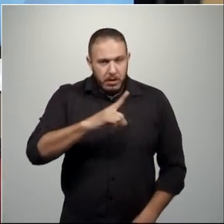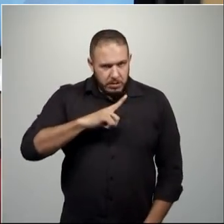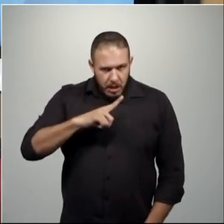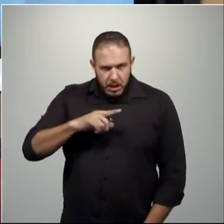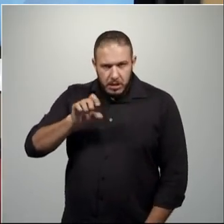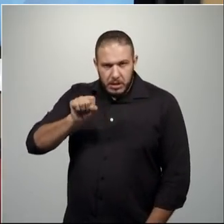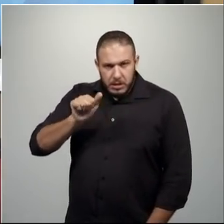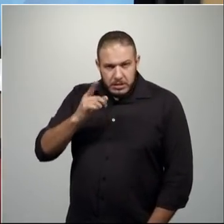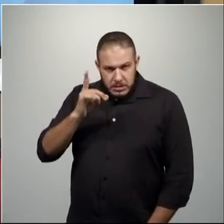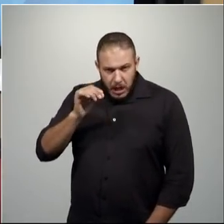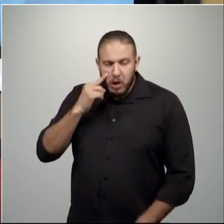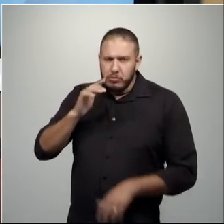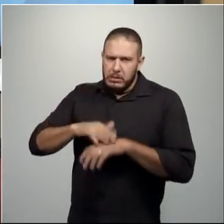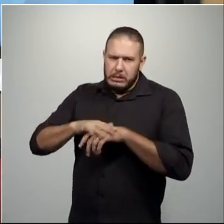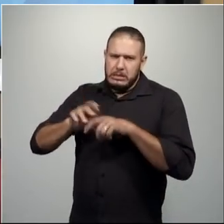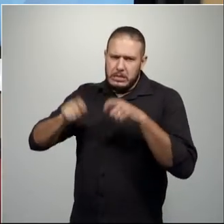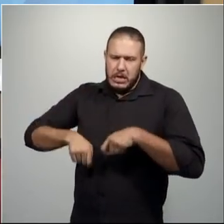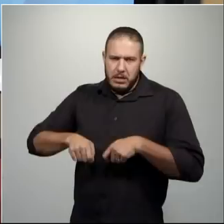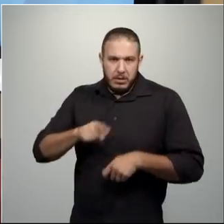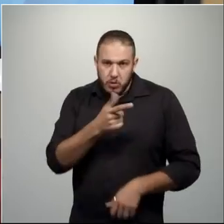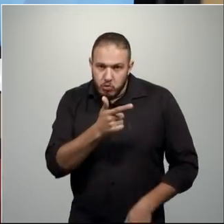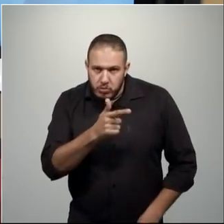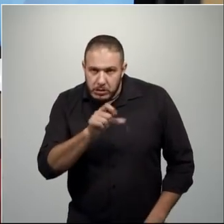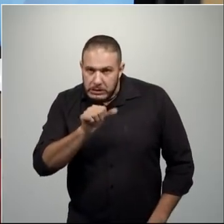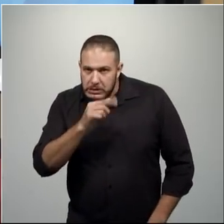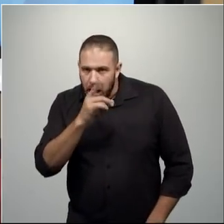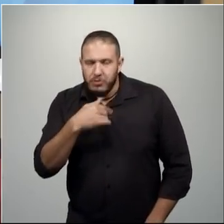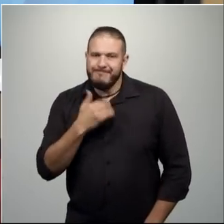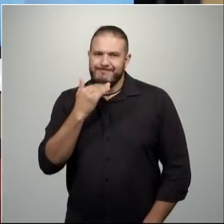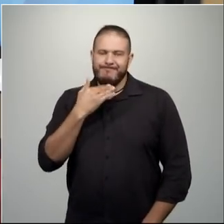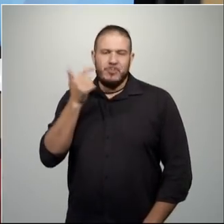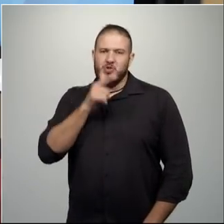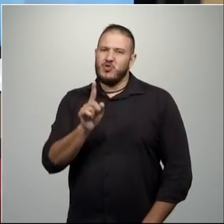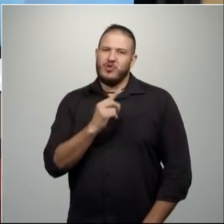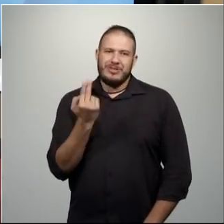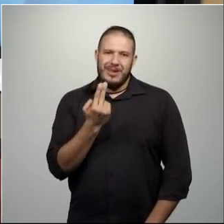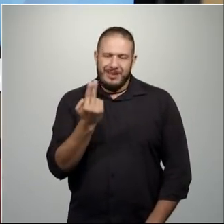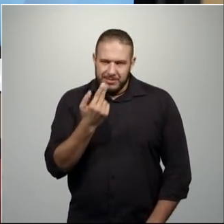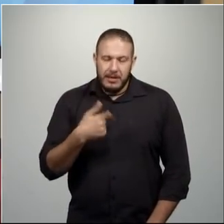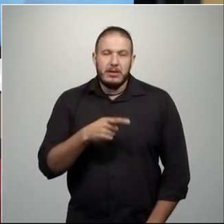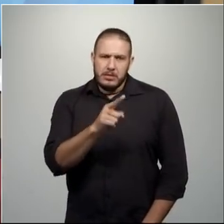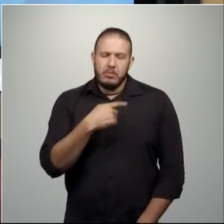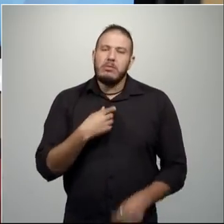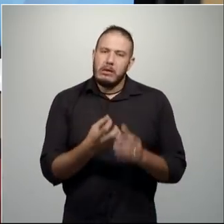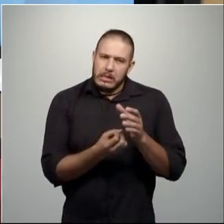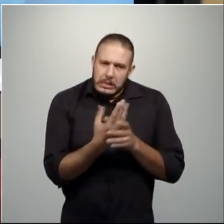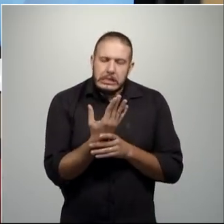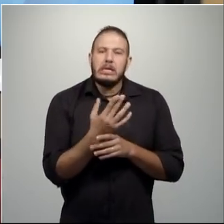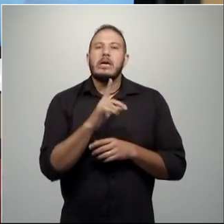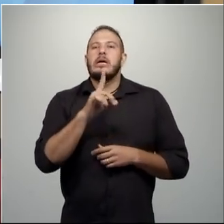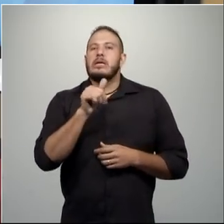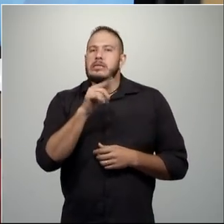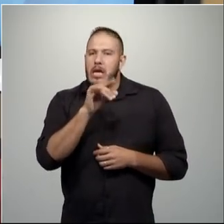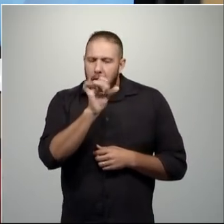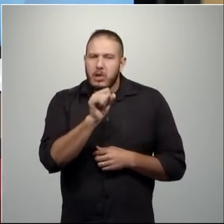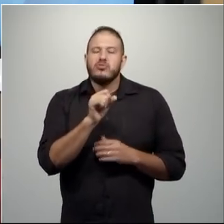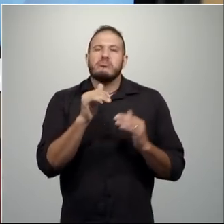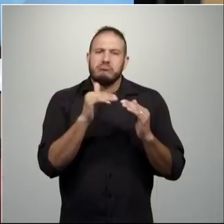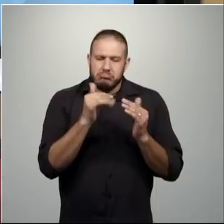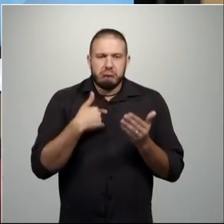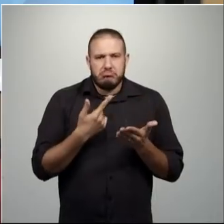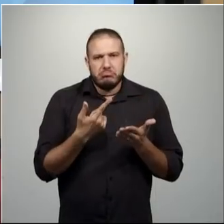gerar essa transação o a conseg cria lá alguns dados inválidos assina digitalmente